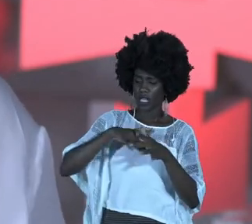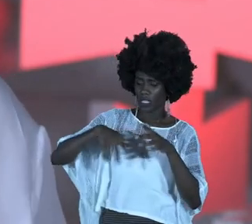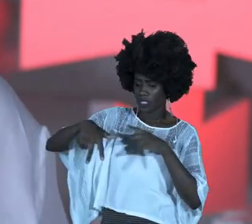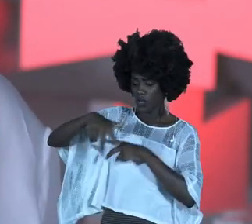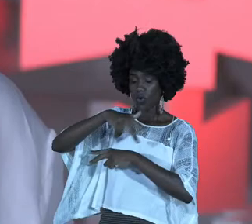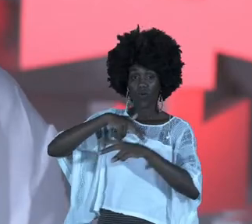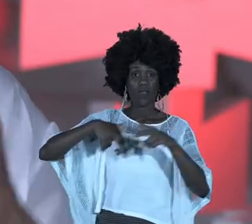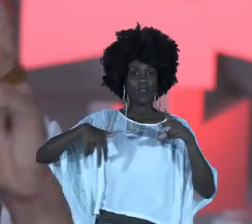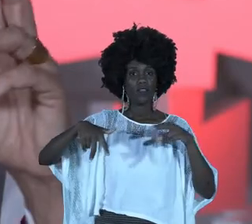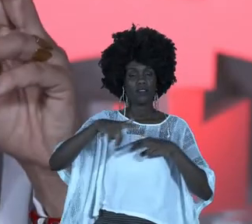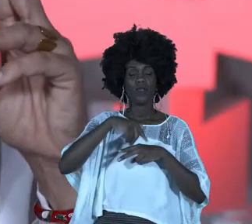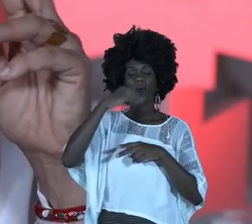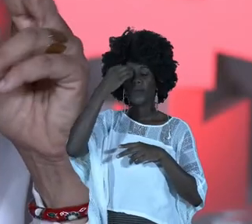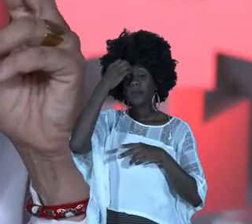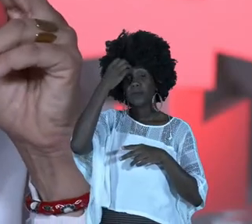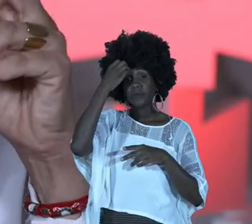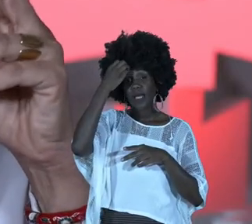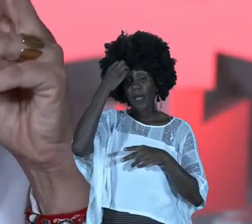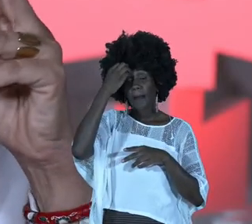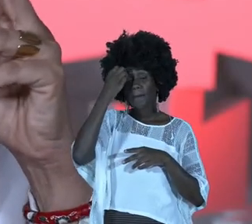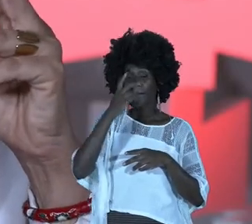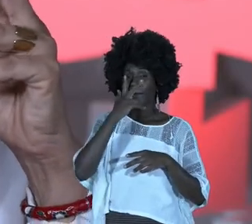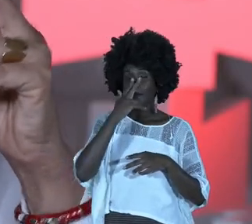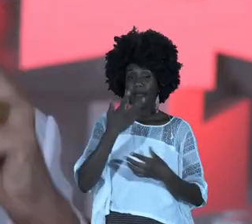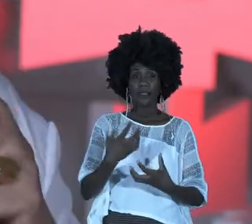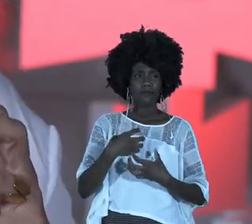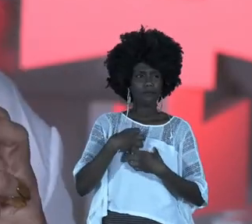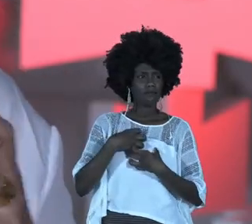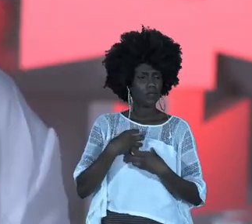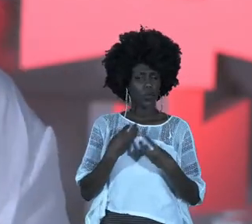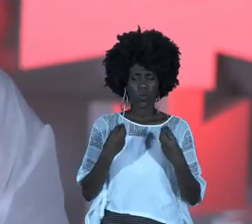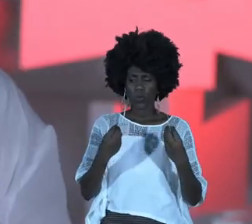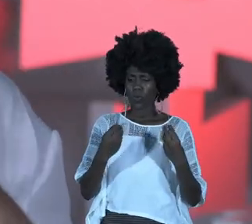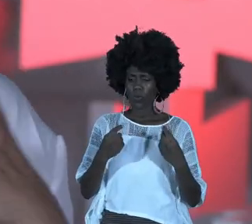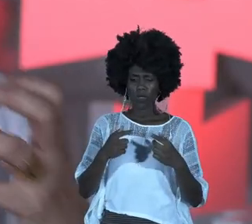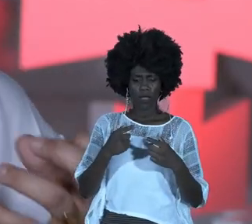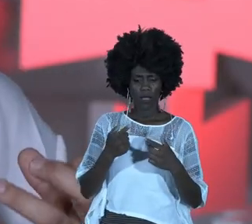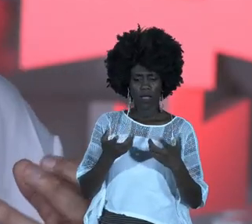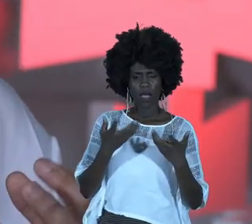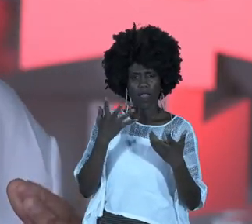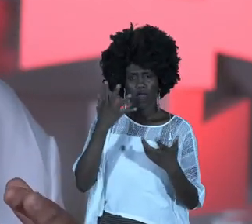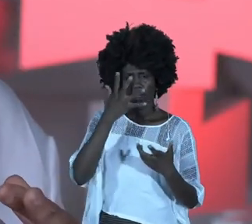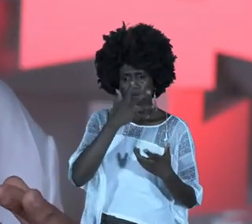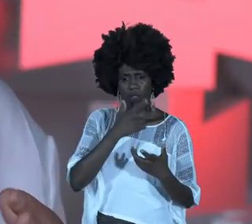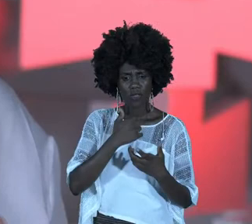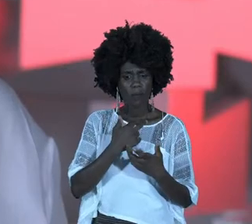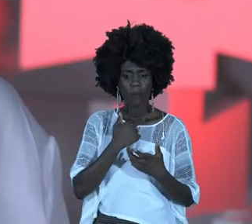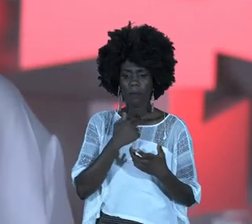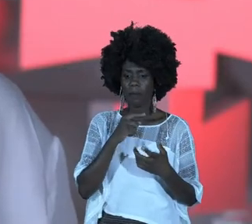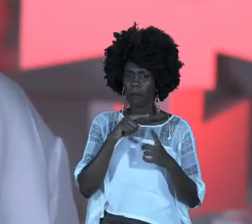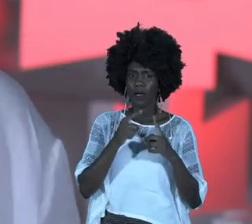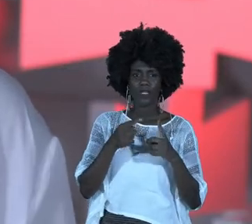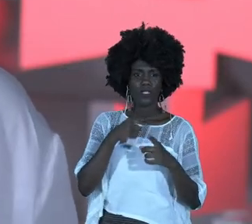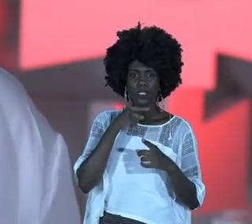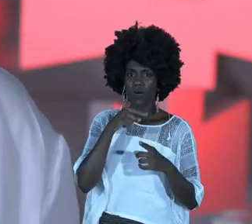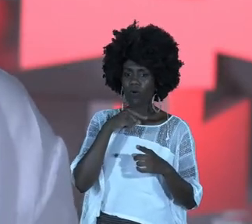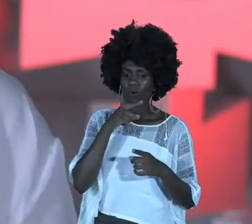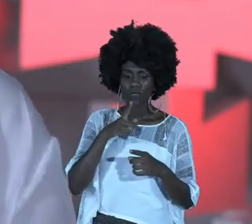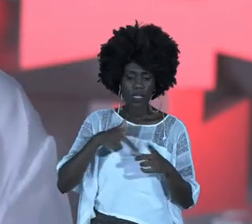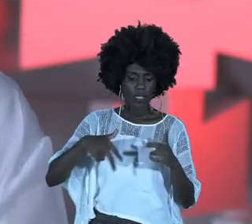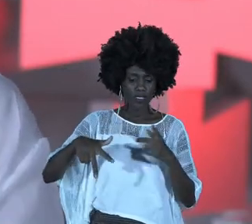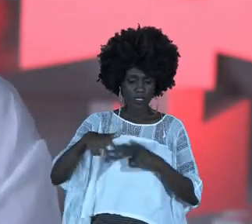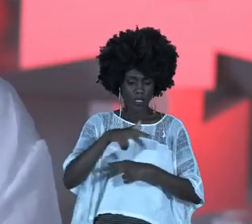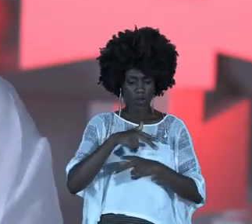circulação, uma espécie de frustração, entre aspas, porque, ao mesmo tempo que é lindo, você não consegue